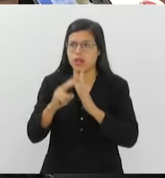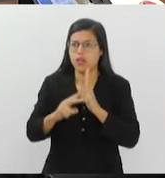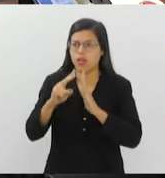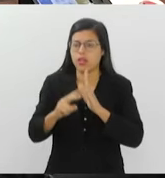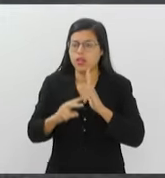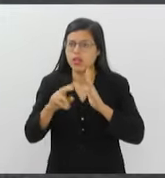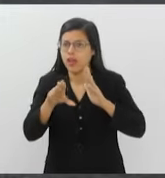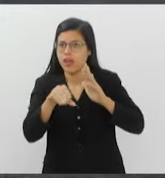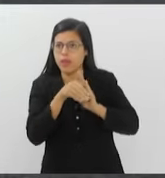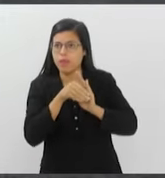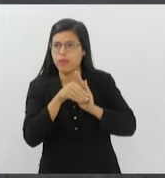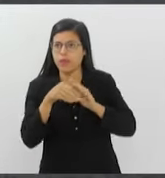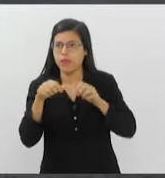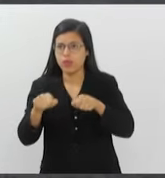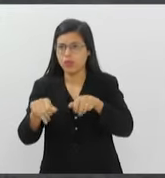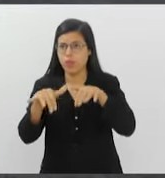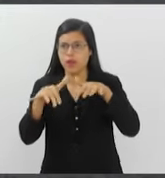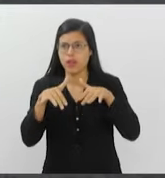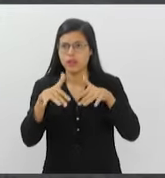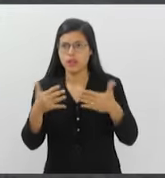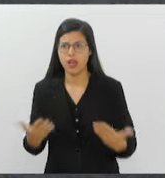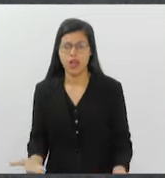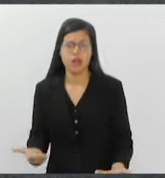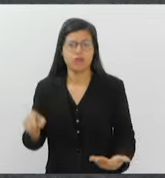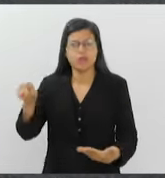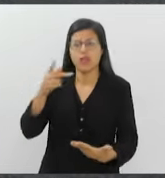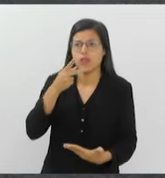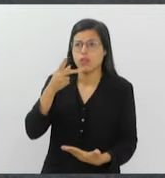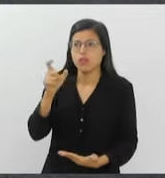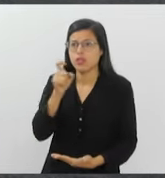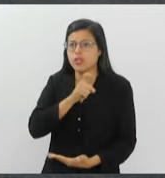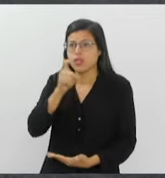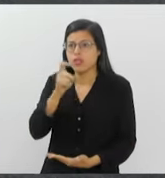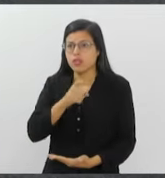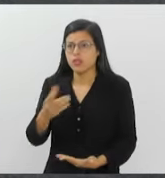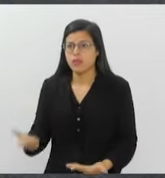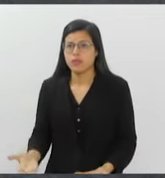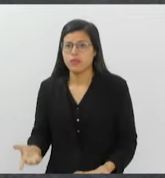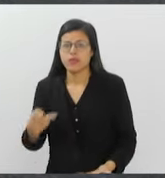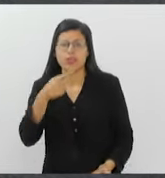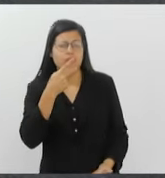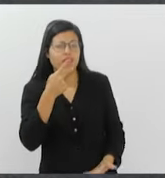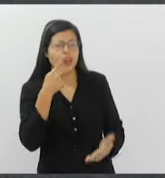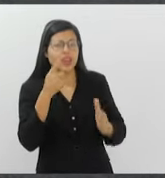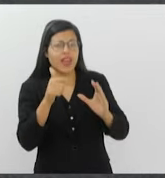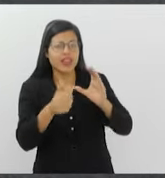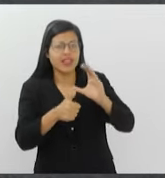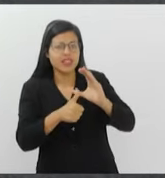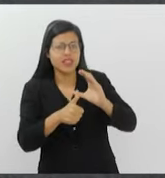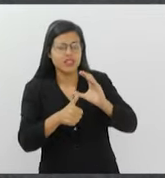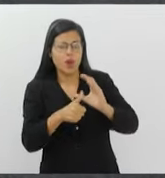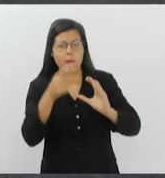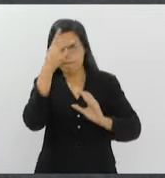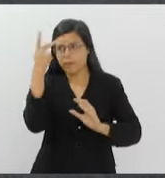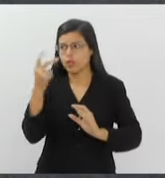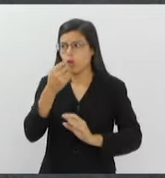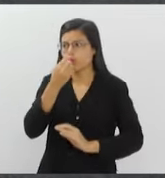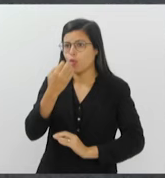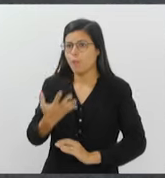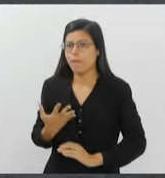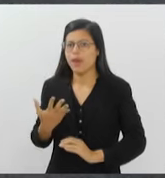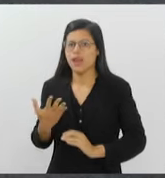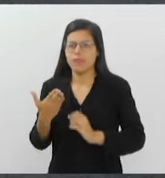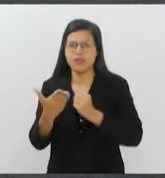uma mentira. Vossa Excelência que se diz. Vossa Excelência que se diz cristão, que se diz uma pessoa do bem, sustentar